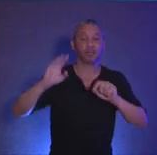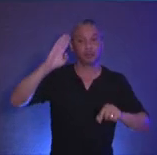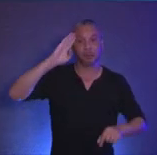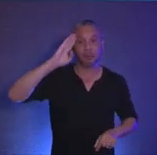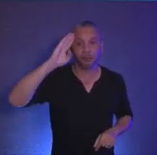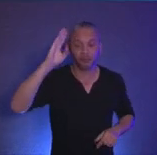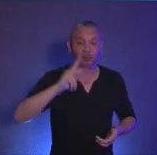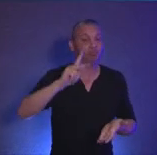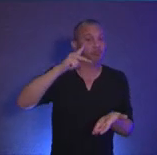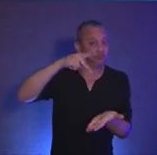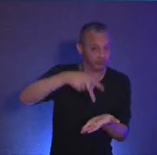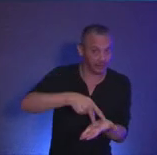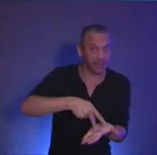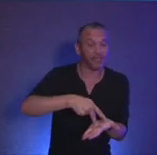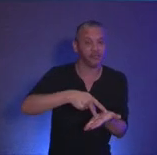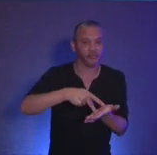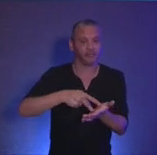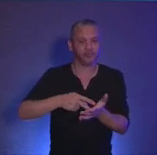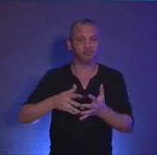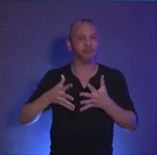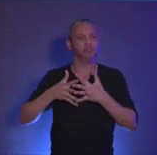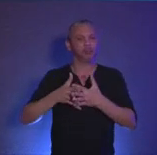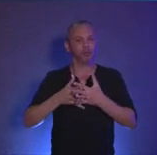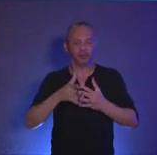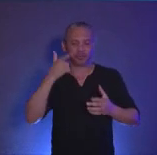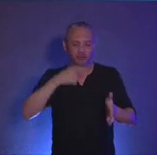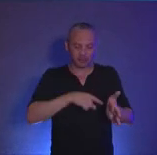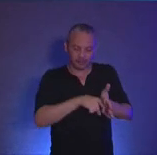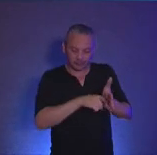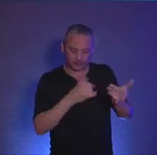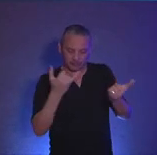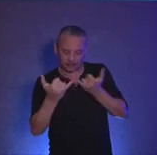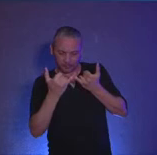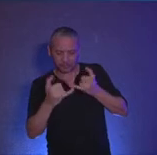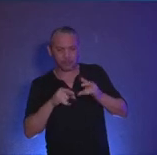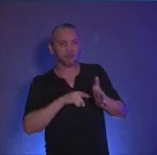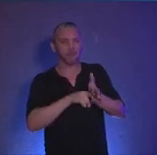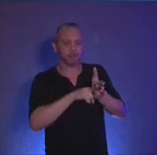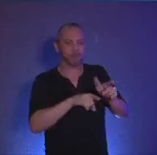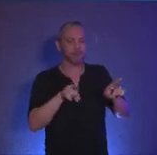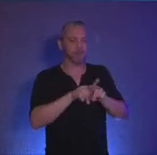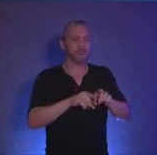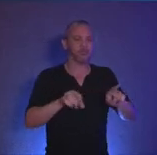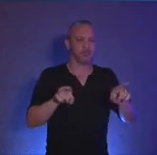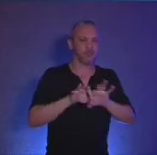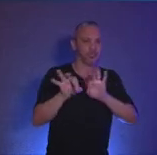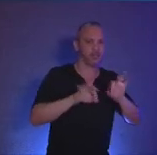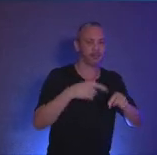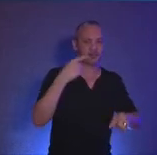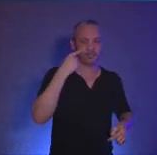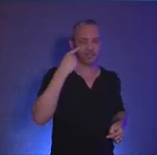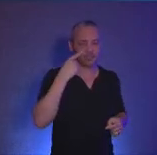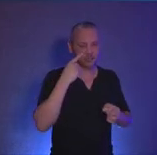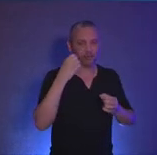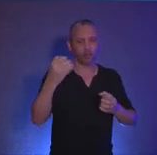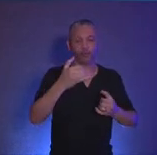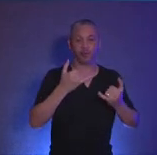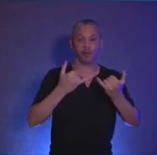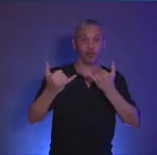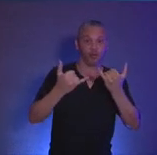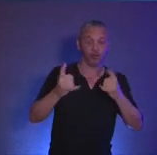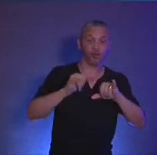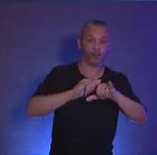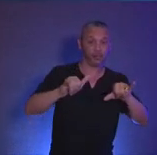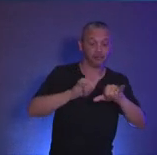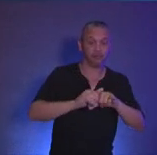pela originalidade, complexidade e cruzamento de fontes de dados para a criação de uma nova informação.